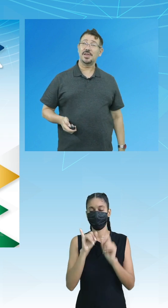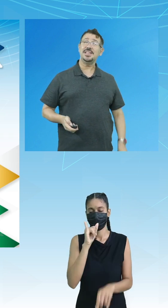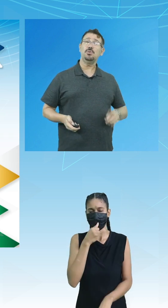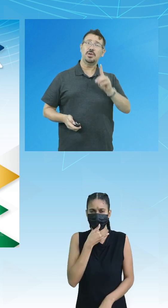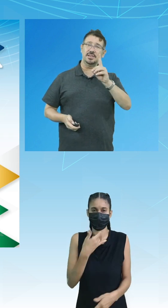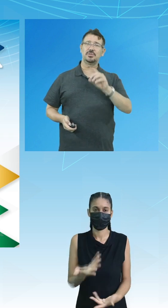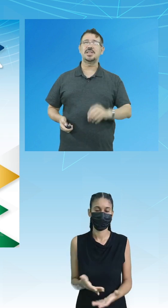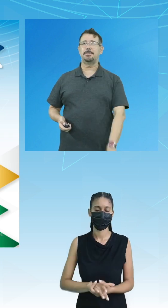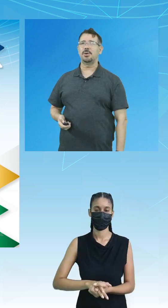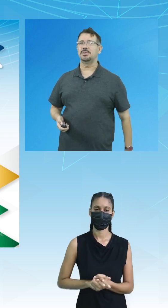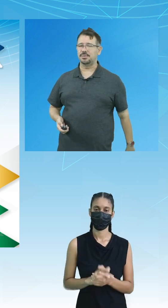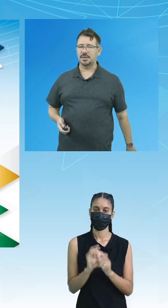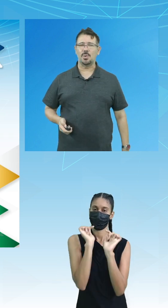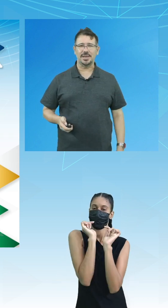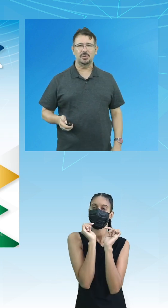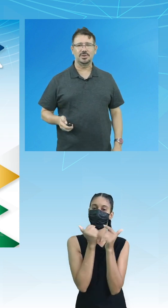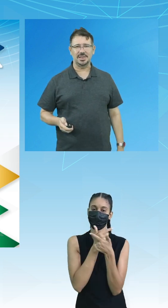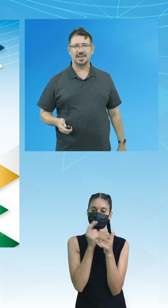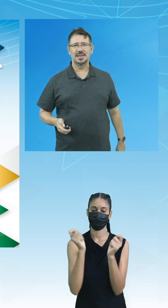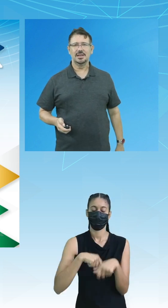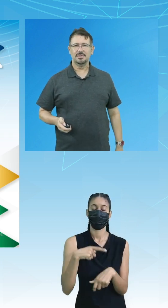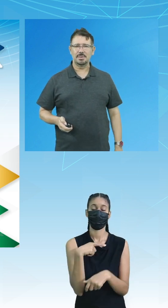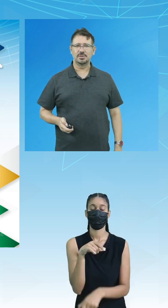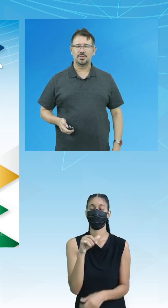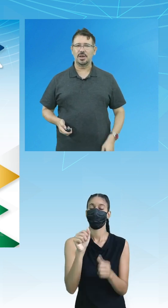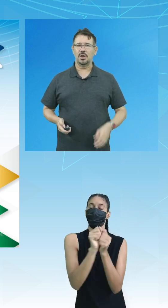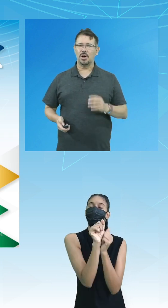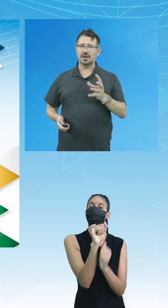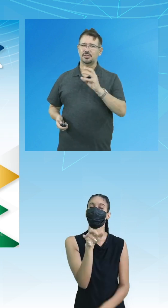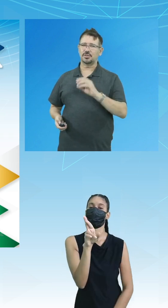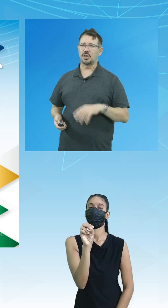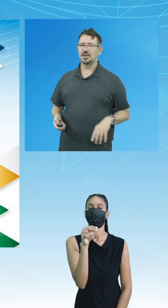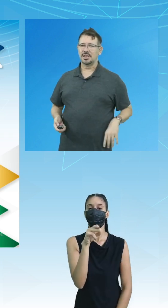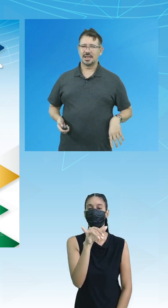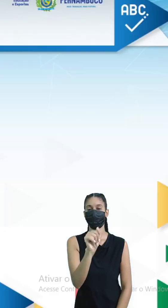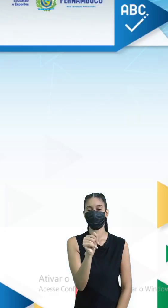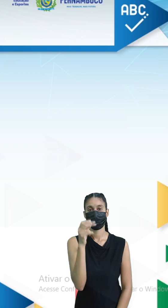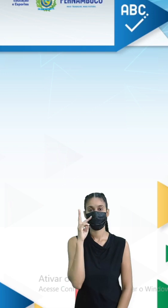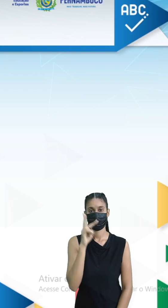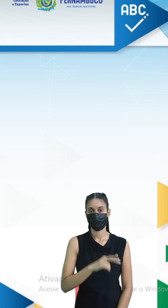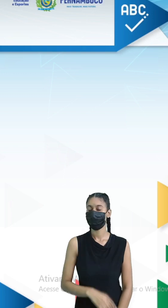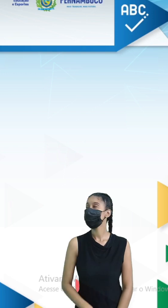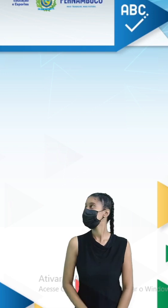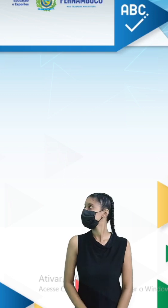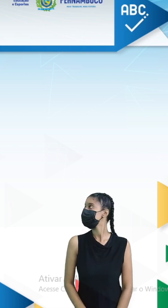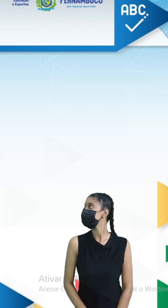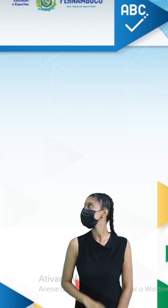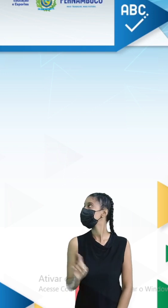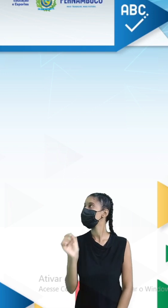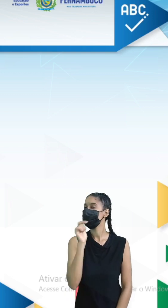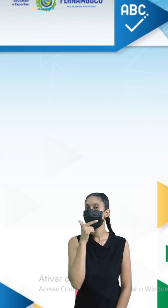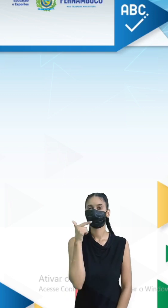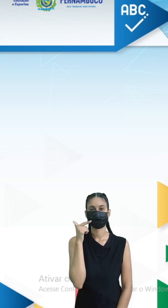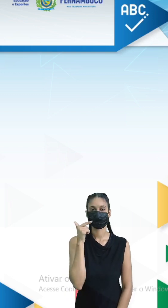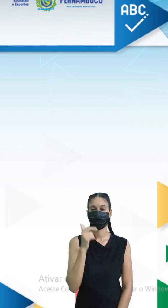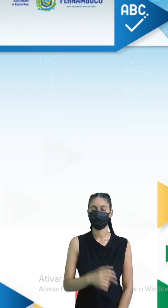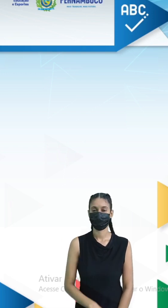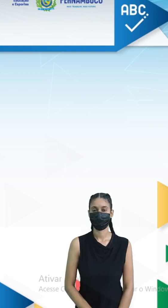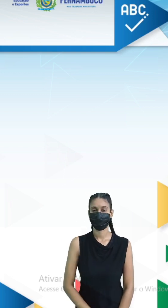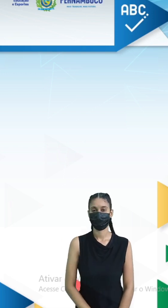vamos ver, e o riso ainda pode vir com a ironia. Vamos ver, olhem só esse riso, essa risada